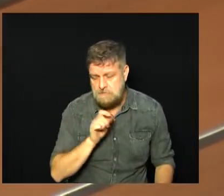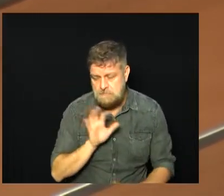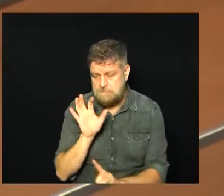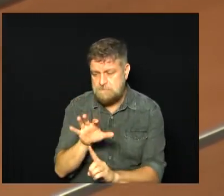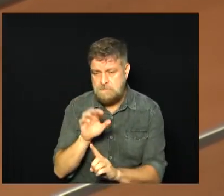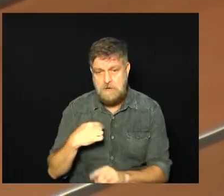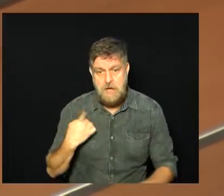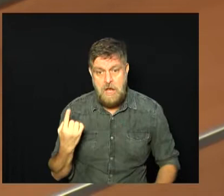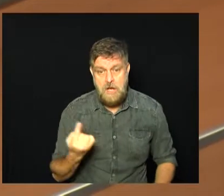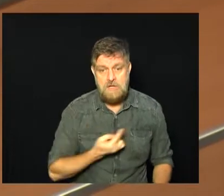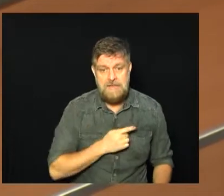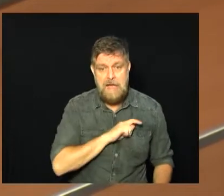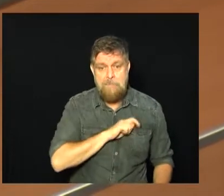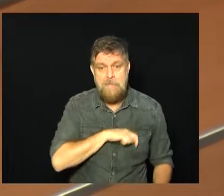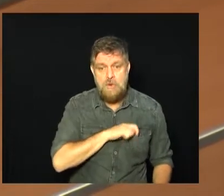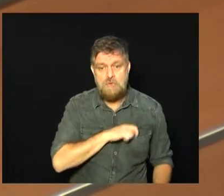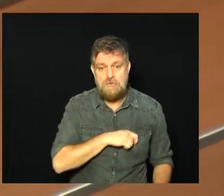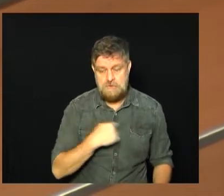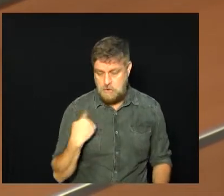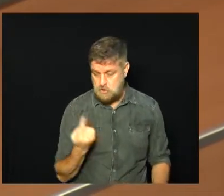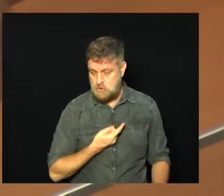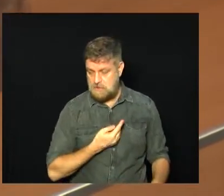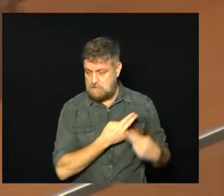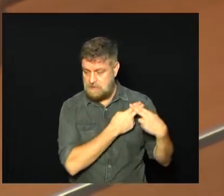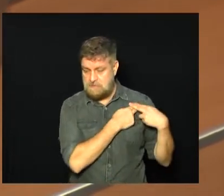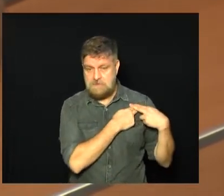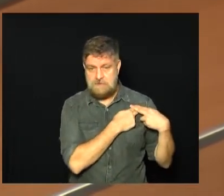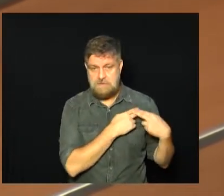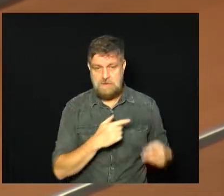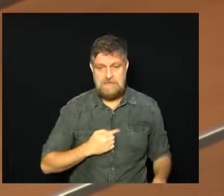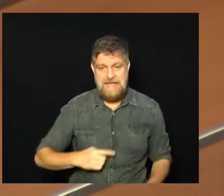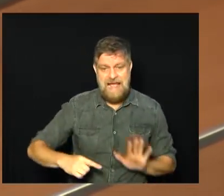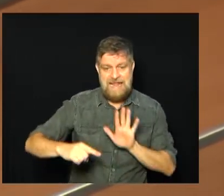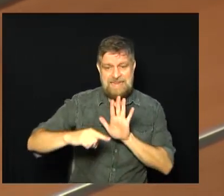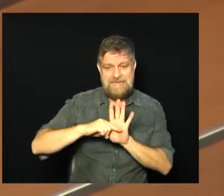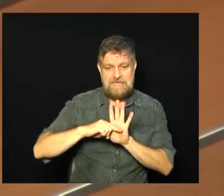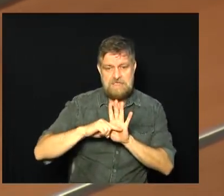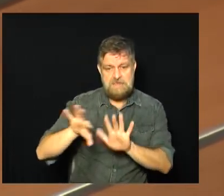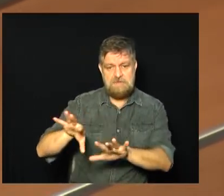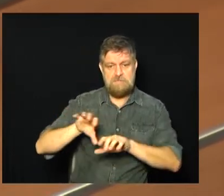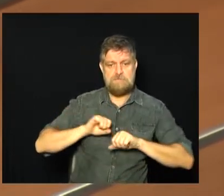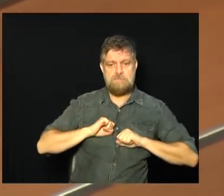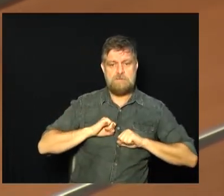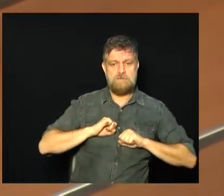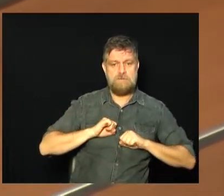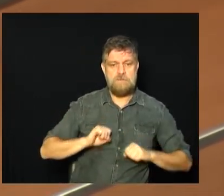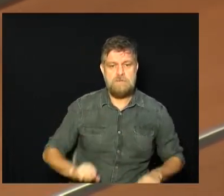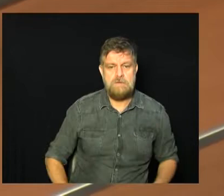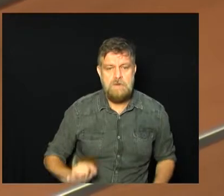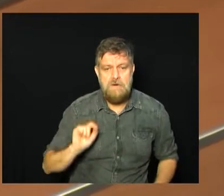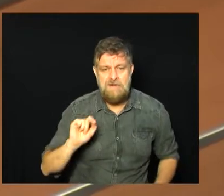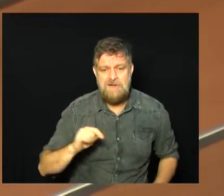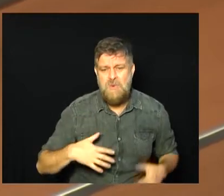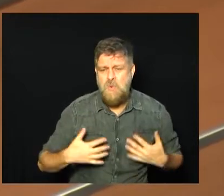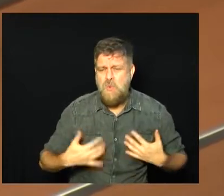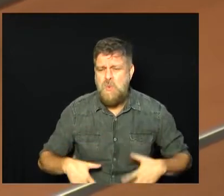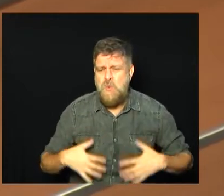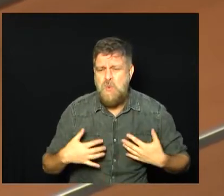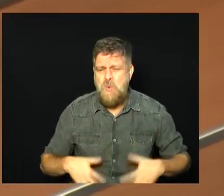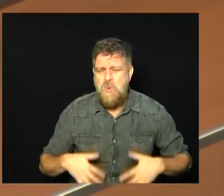fôssemos os responsáveis. E a bagagem negativa que a gente levou por causa disso foi imensa.